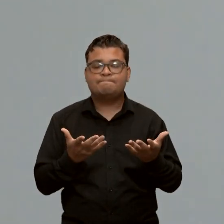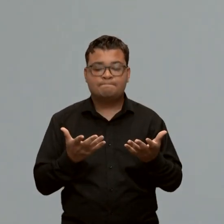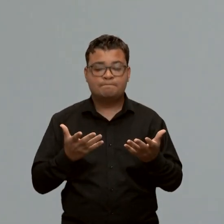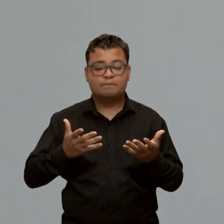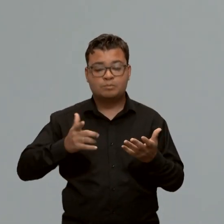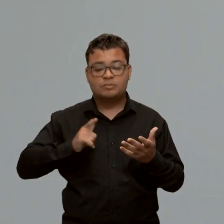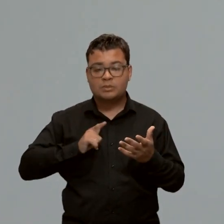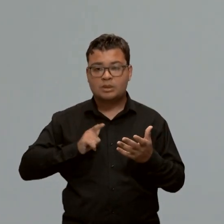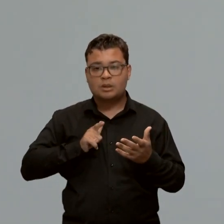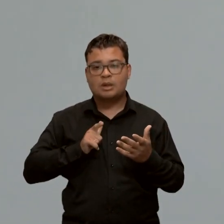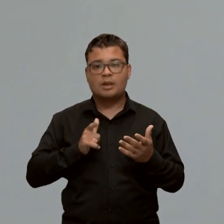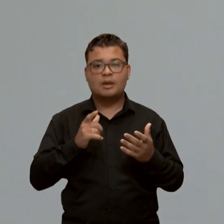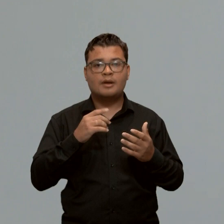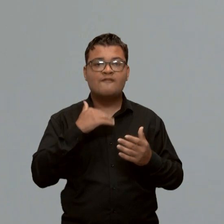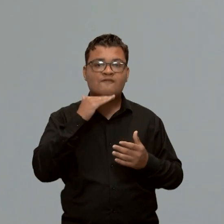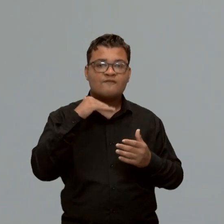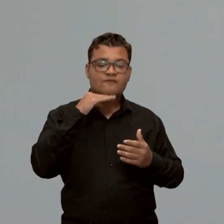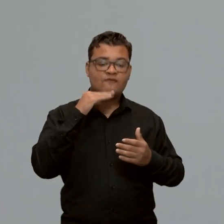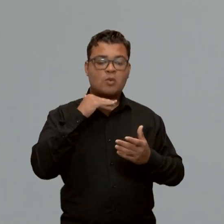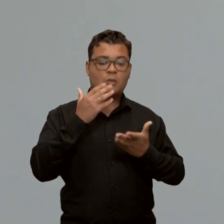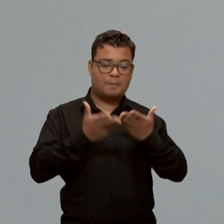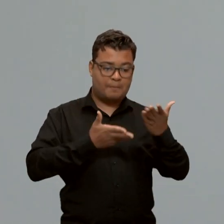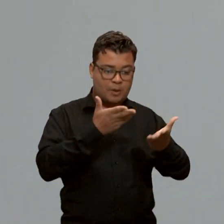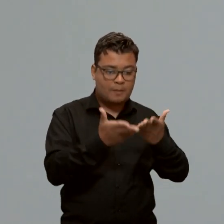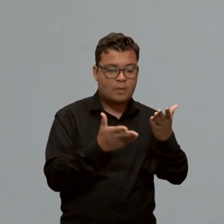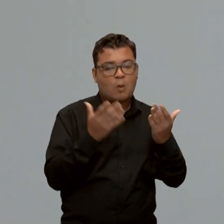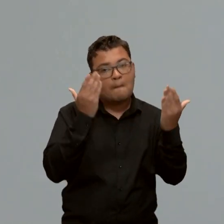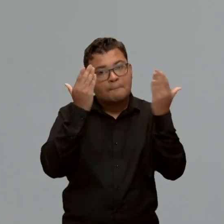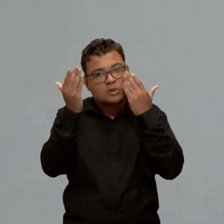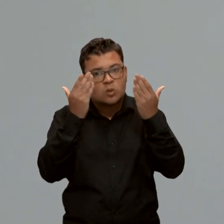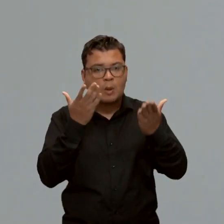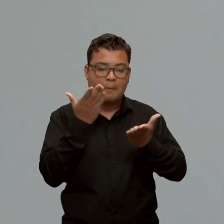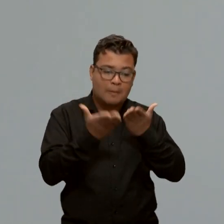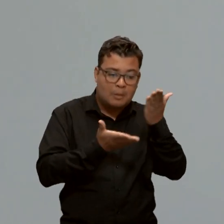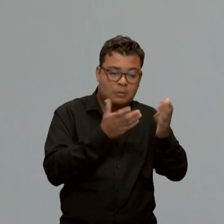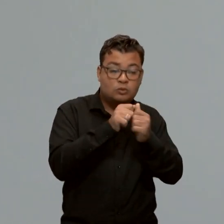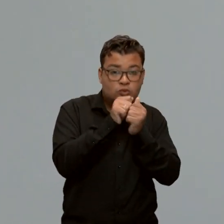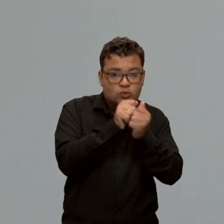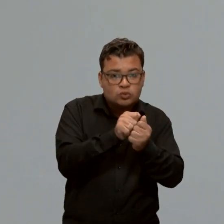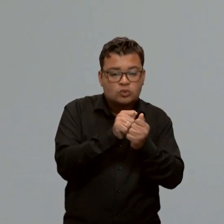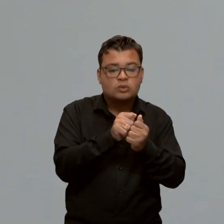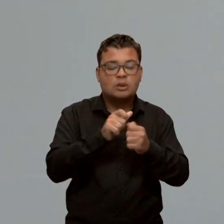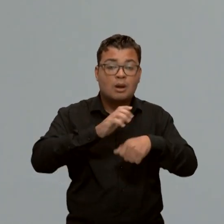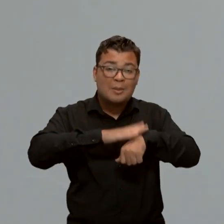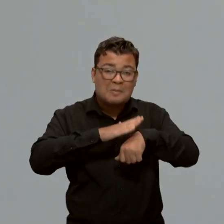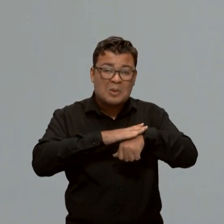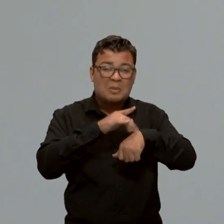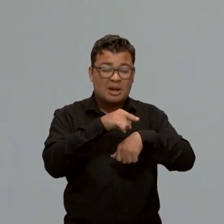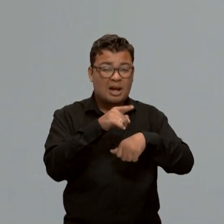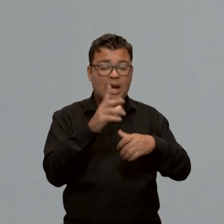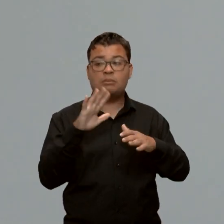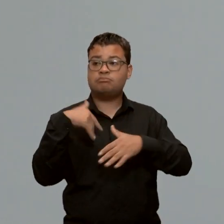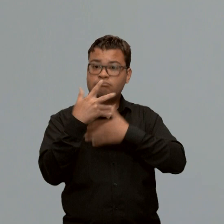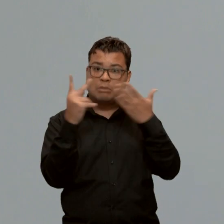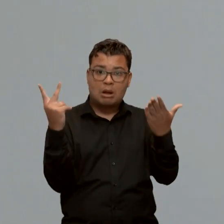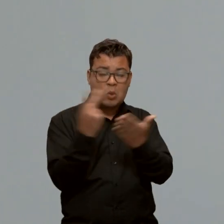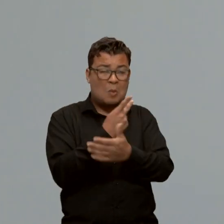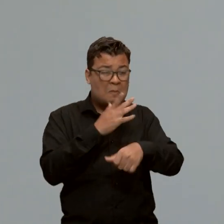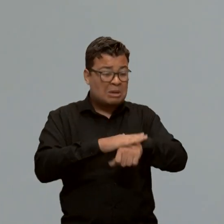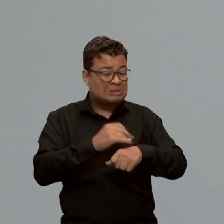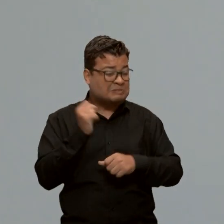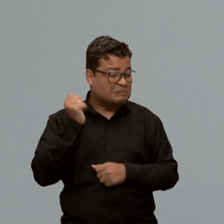em fonoterapia, acompanhada por uma psicóloga. Então, esse momento, que é um momento estressante para esse